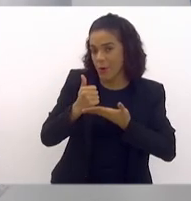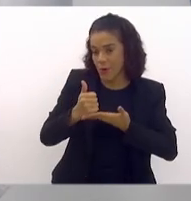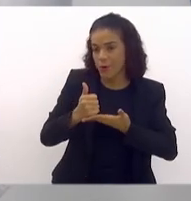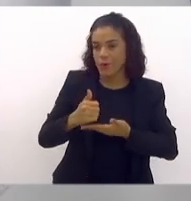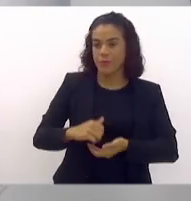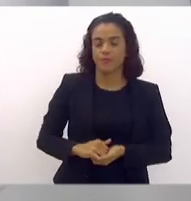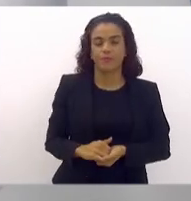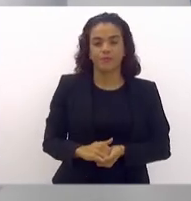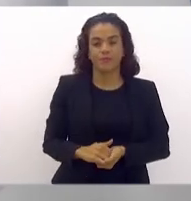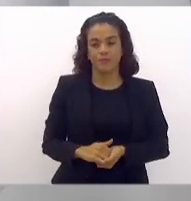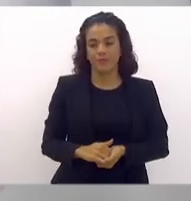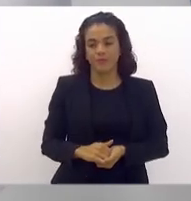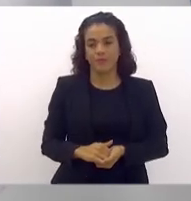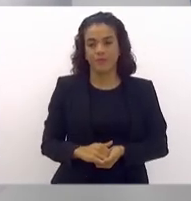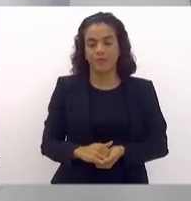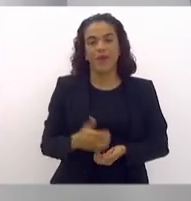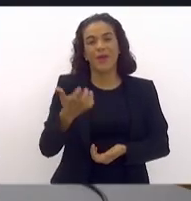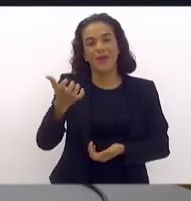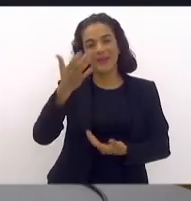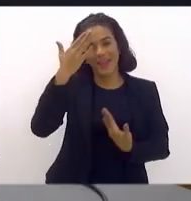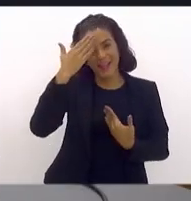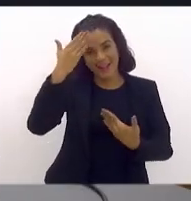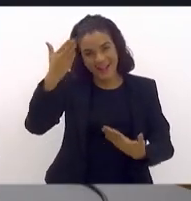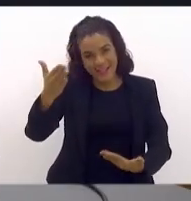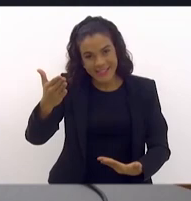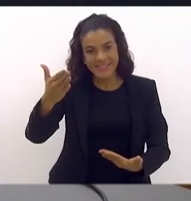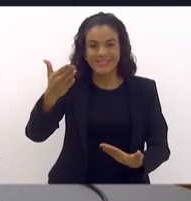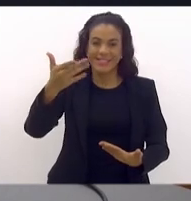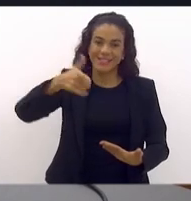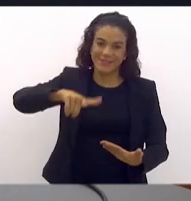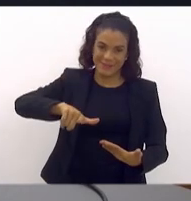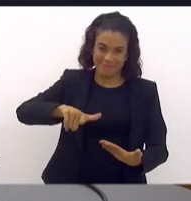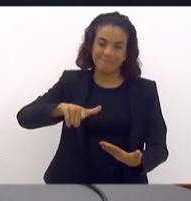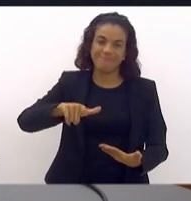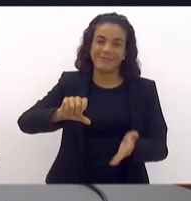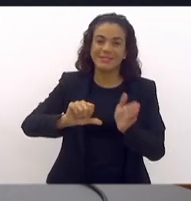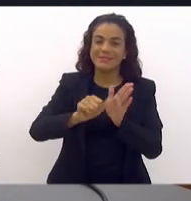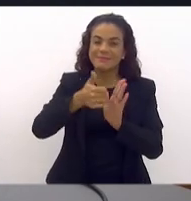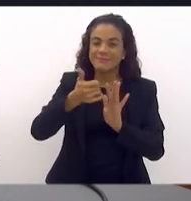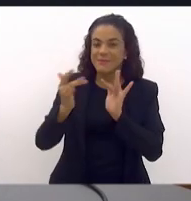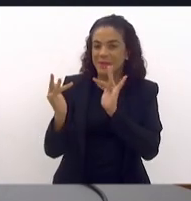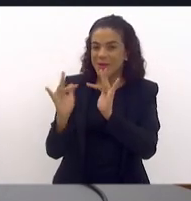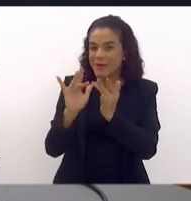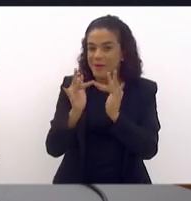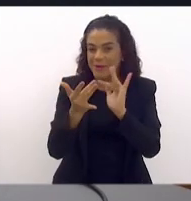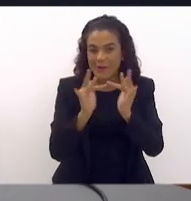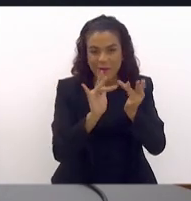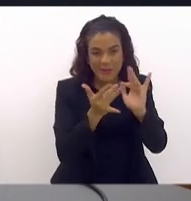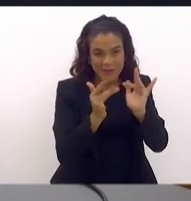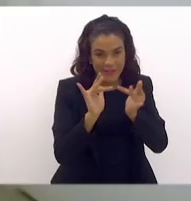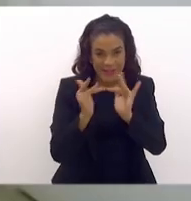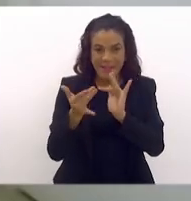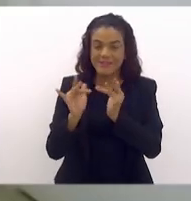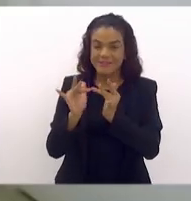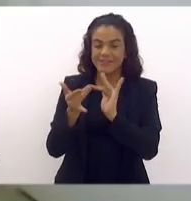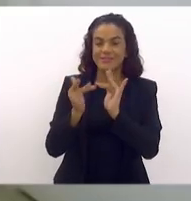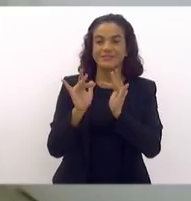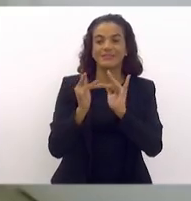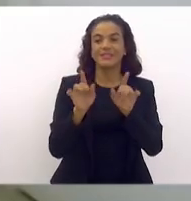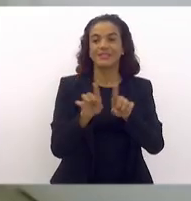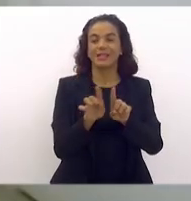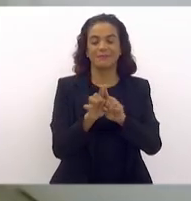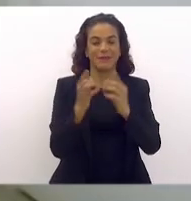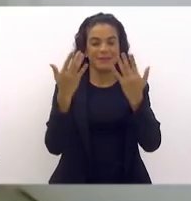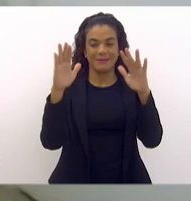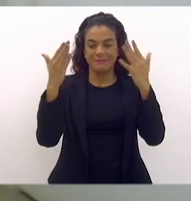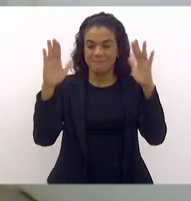favor. Eu quero agradecer mais uma vez esse primeiro contato e parabenizar